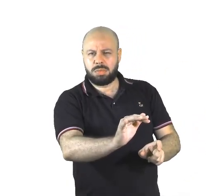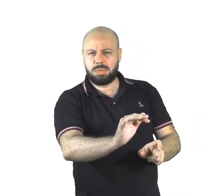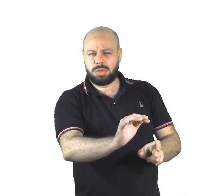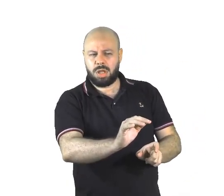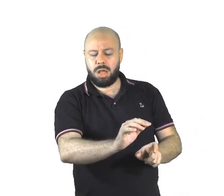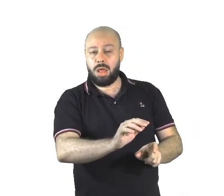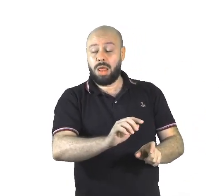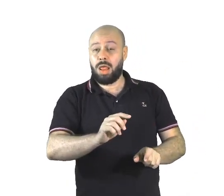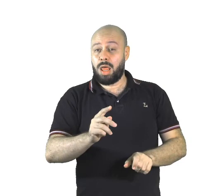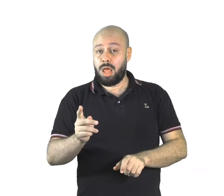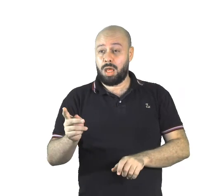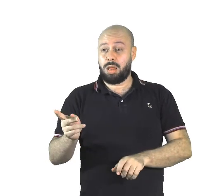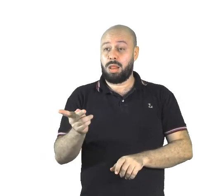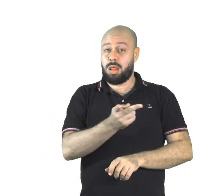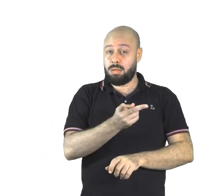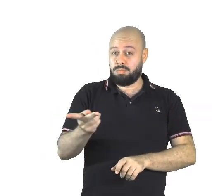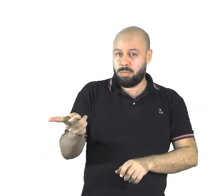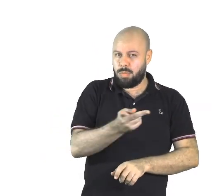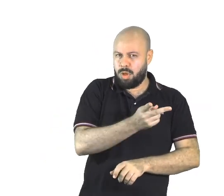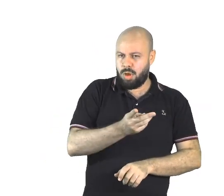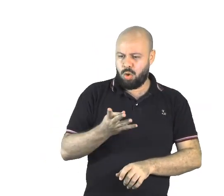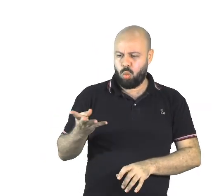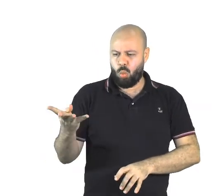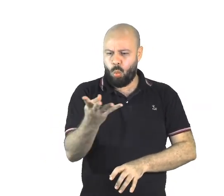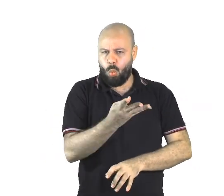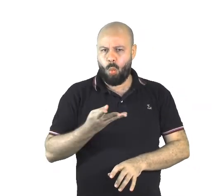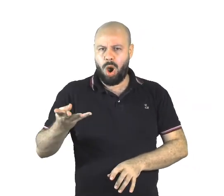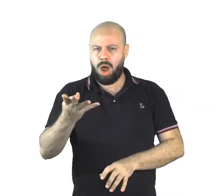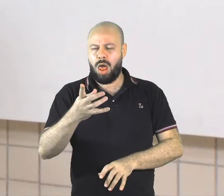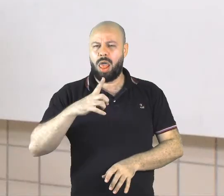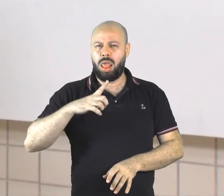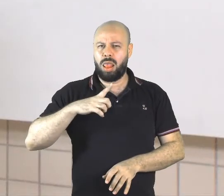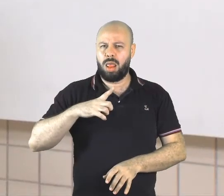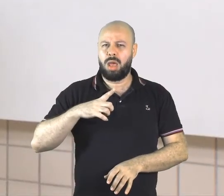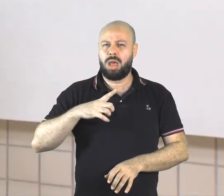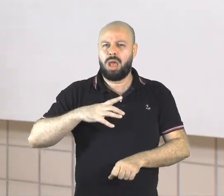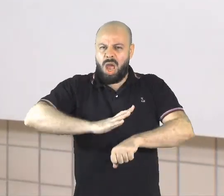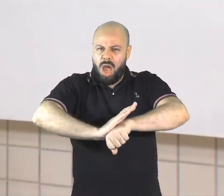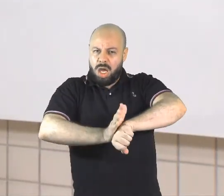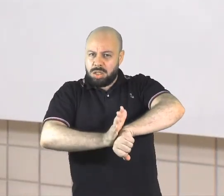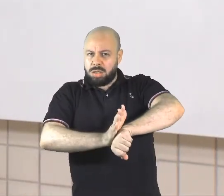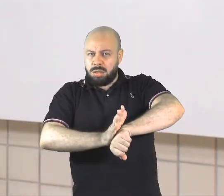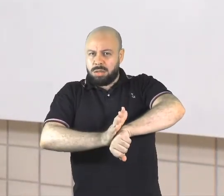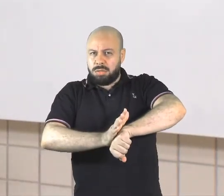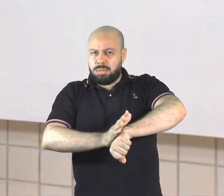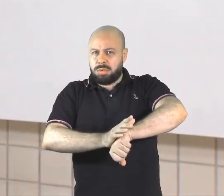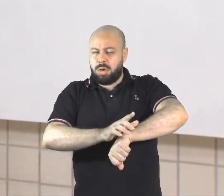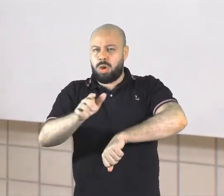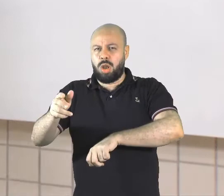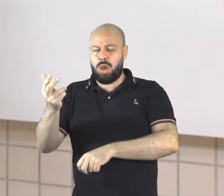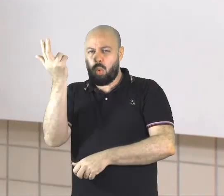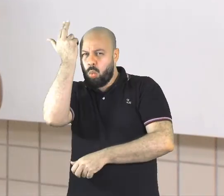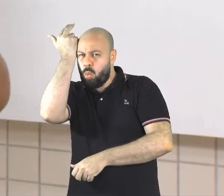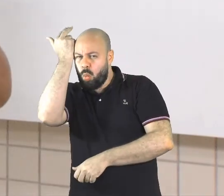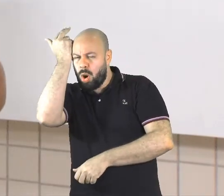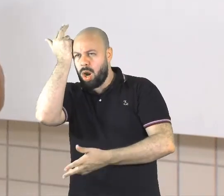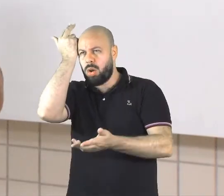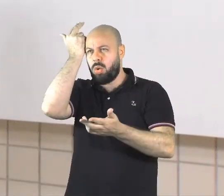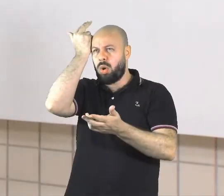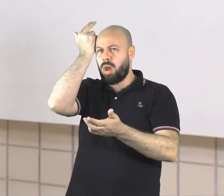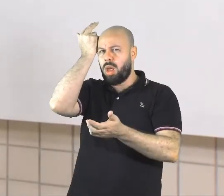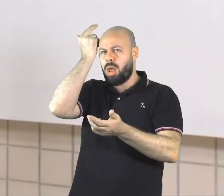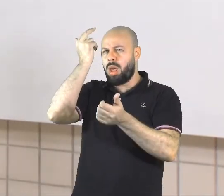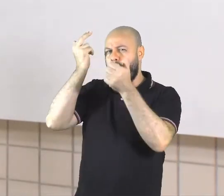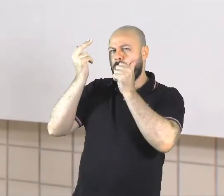atitudes racistas? Você acha que eles têm atitudes racistas? O coelho com a menina, ele tem